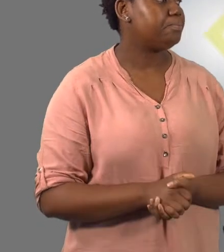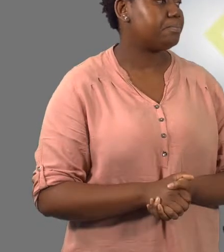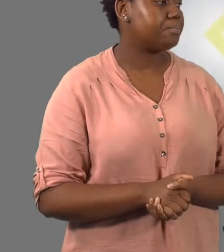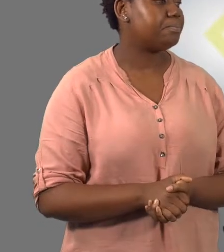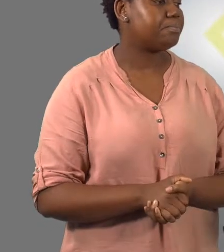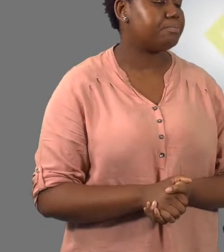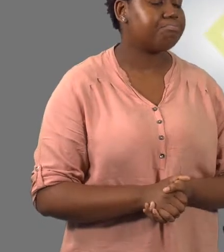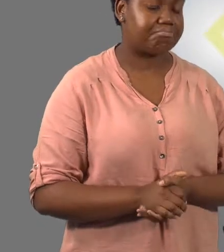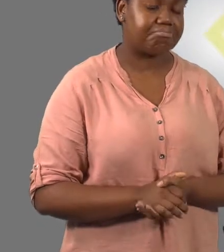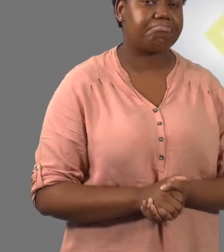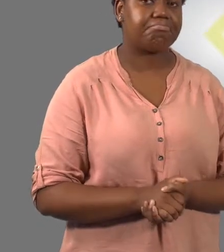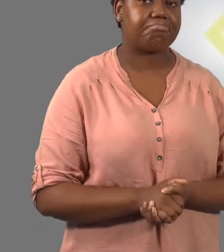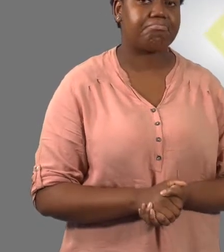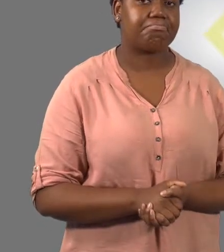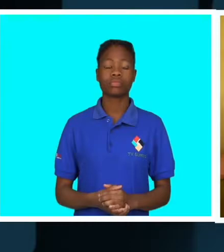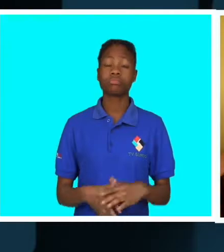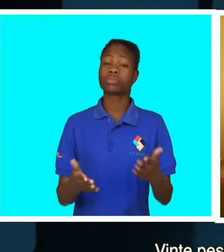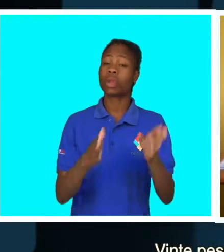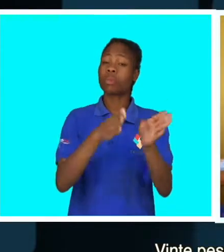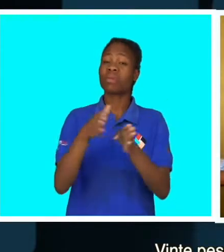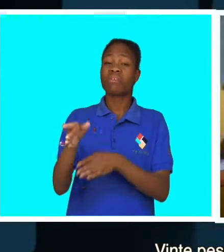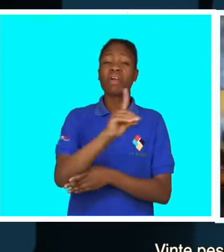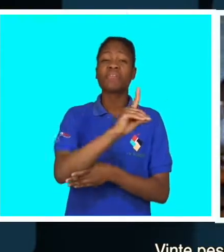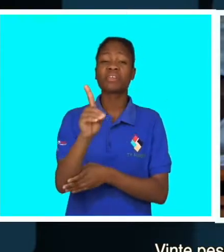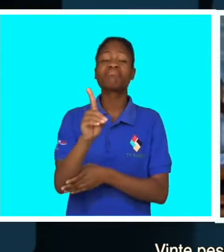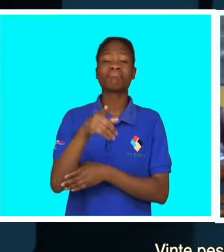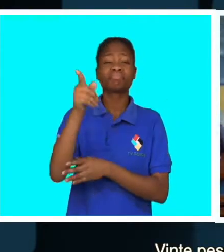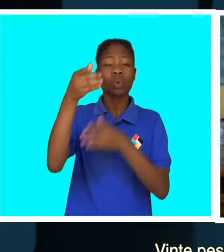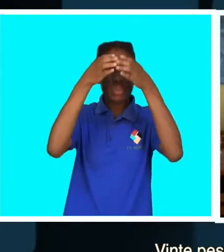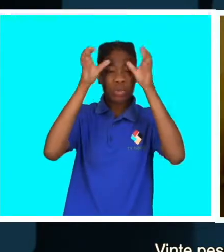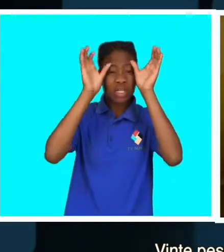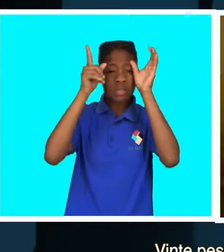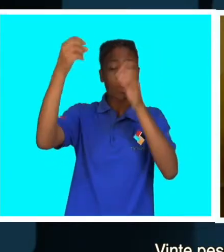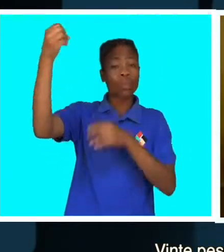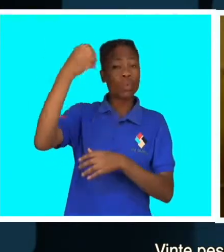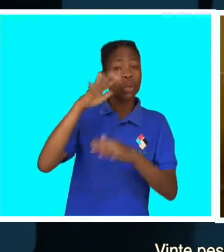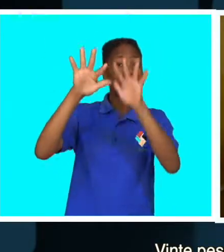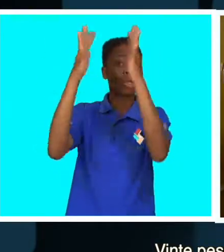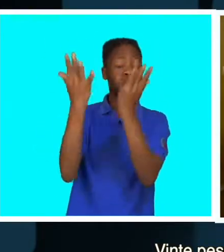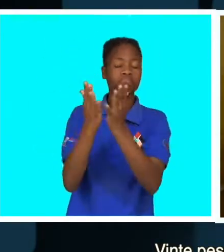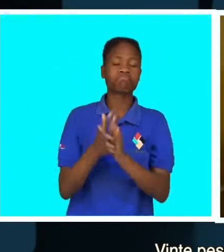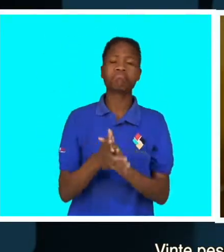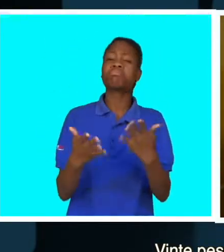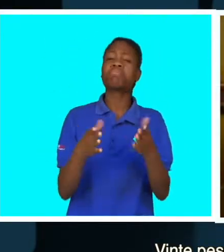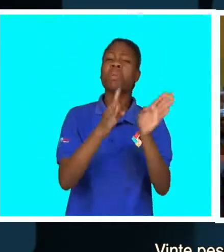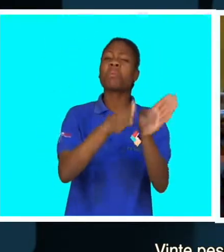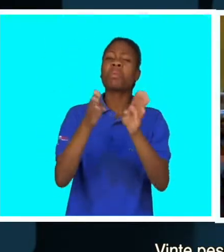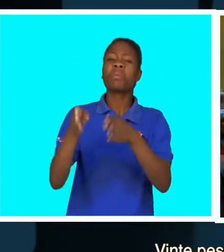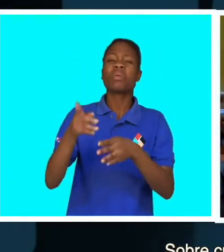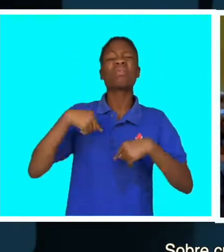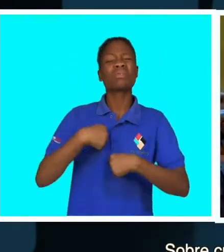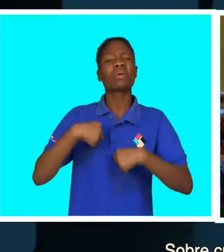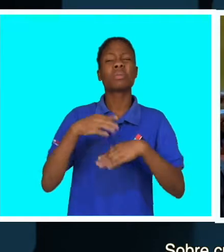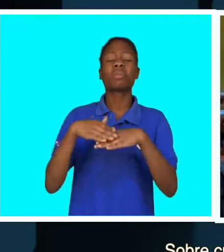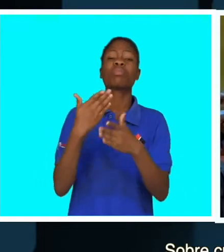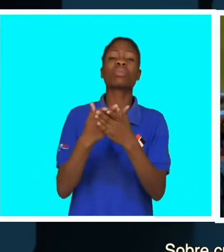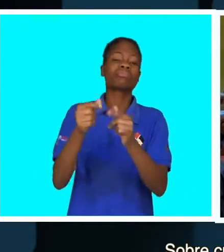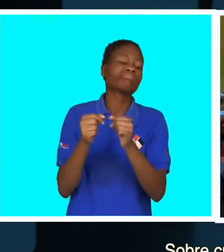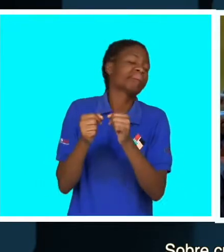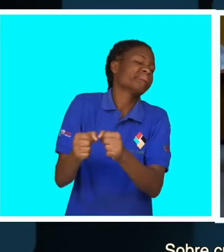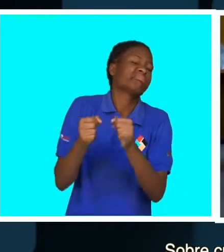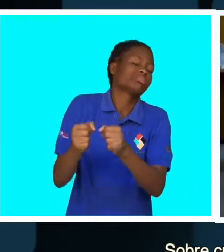Veja esta peça. 20 pessoas com deficiência foram capacitadas pela Light for the World sobre